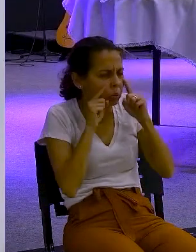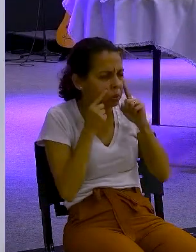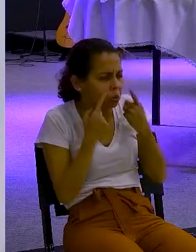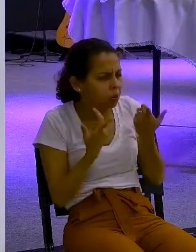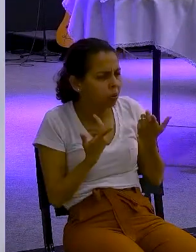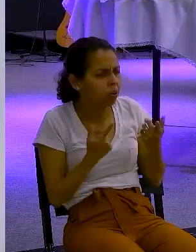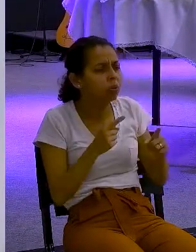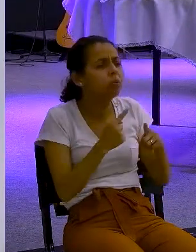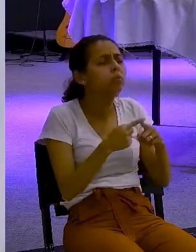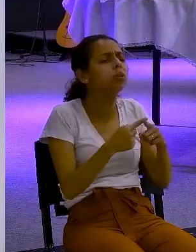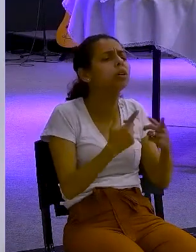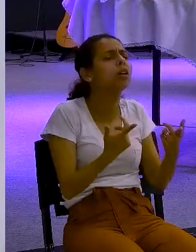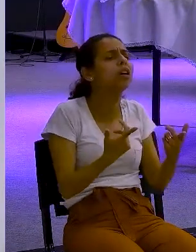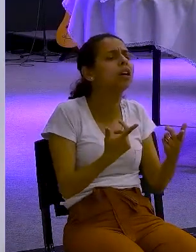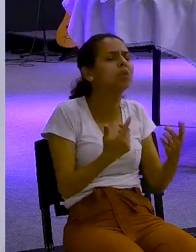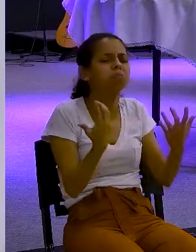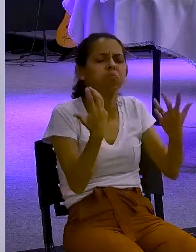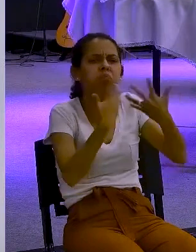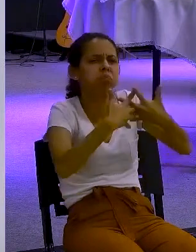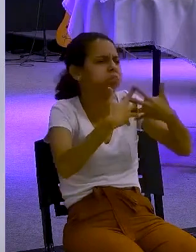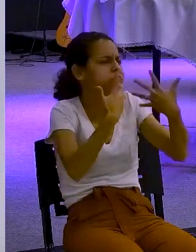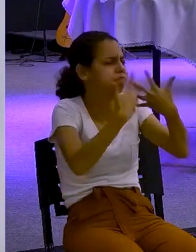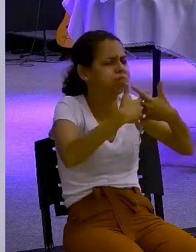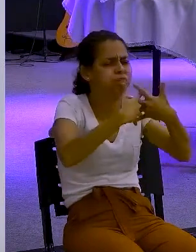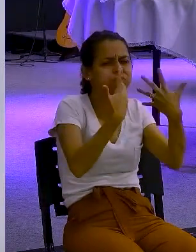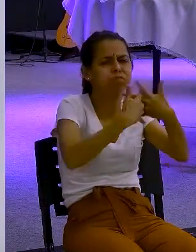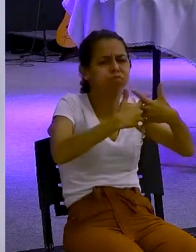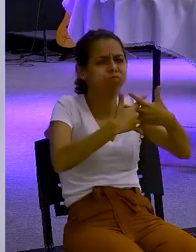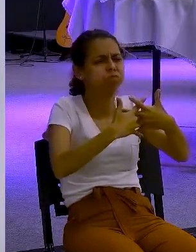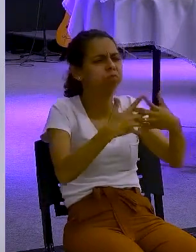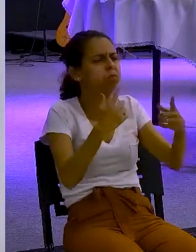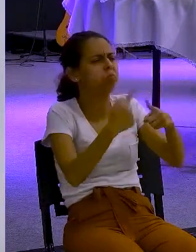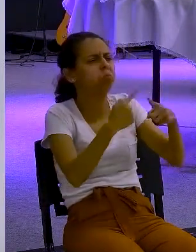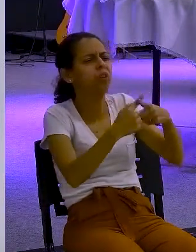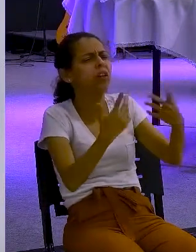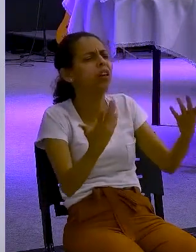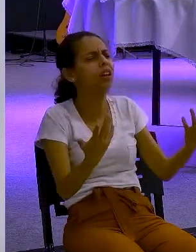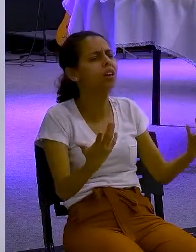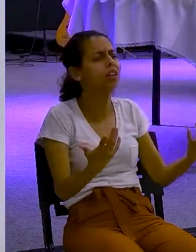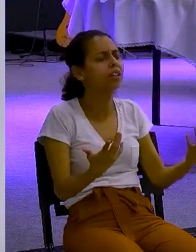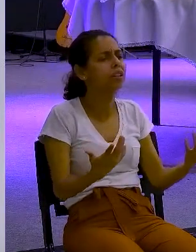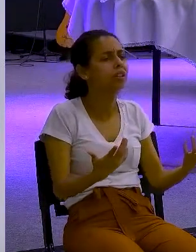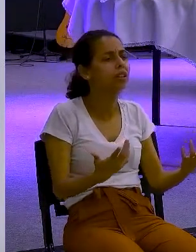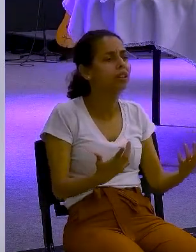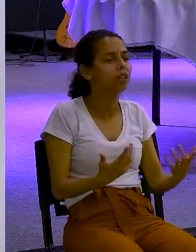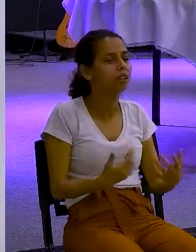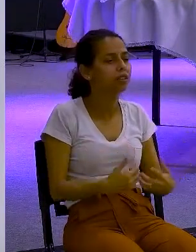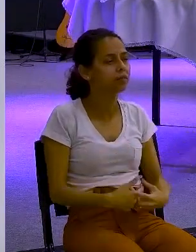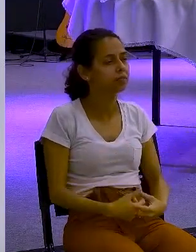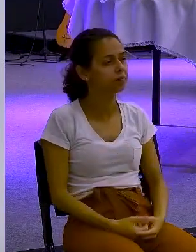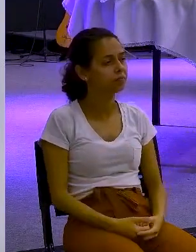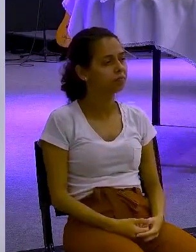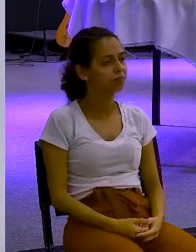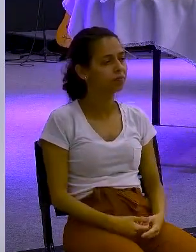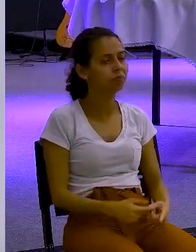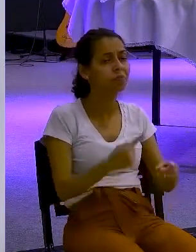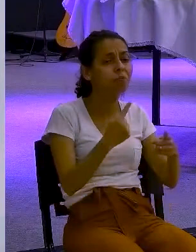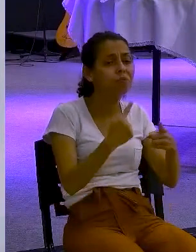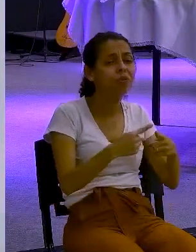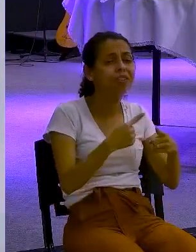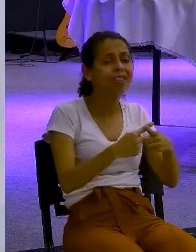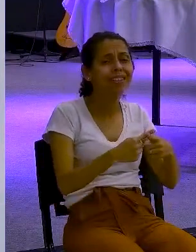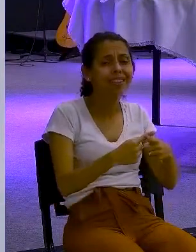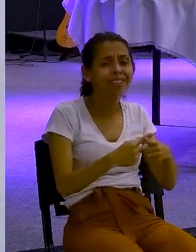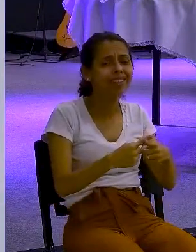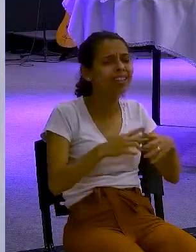Por que o tempo todo brigando, discutindo, esbravejando? conflitando? Por que o tempo